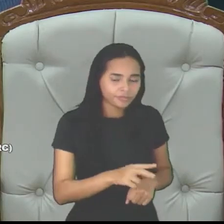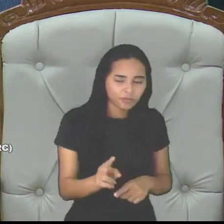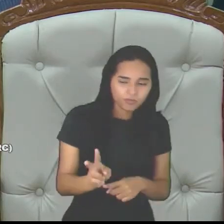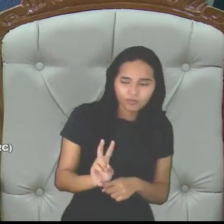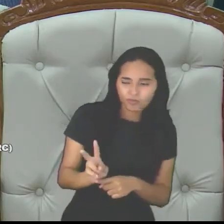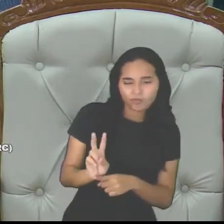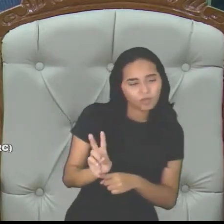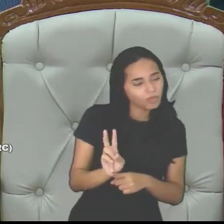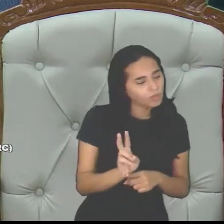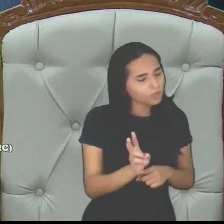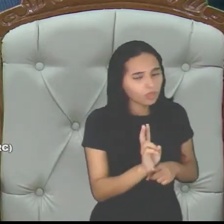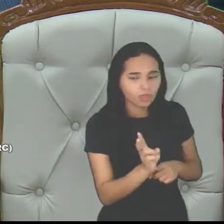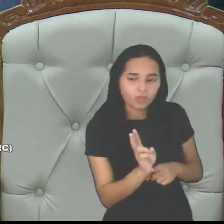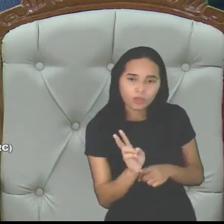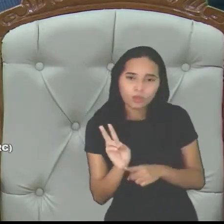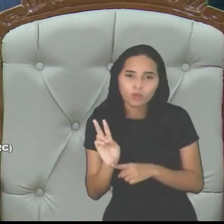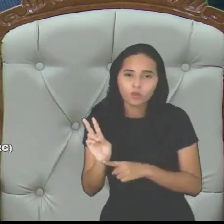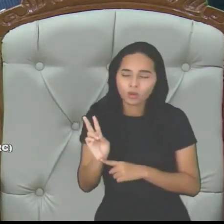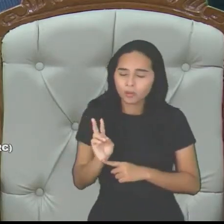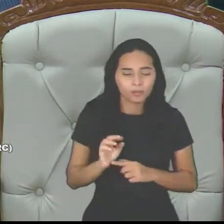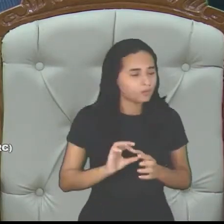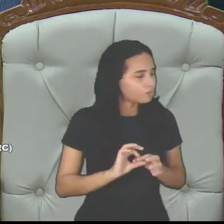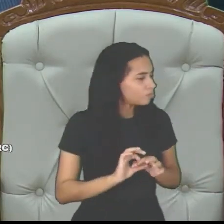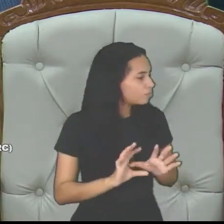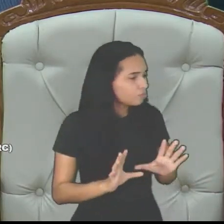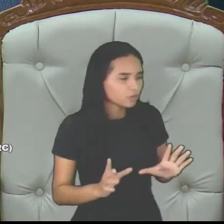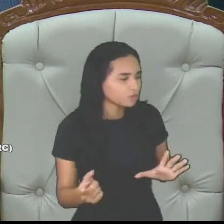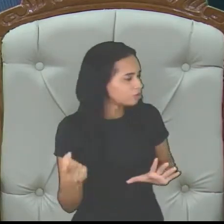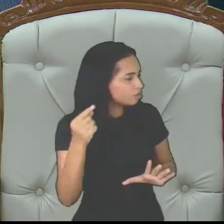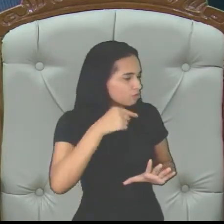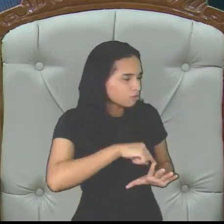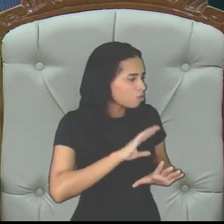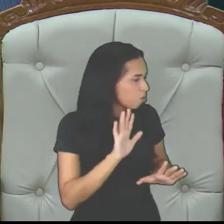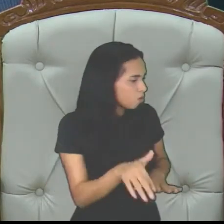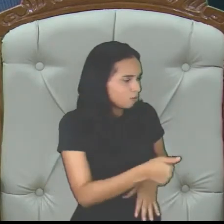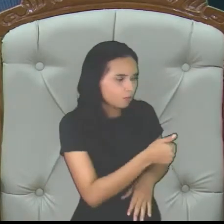vigiaria e não deixaria minar a sua casa.